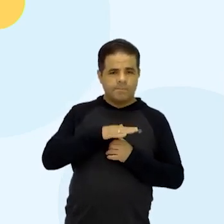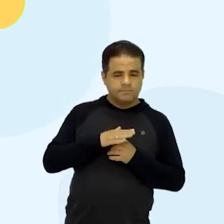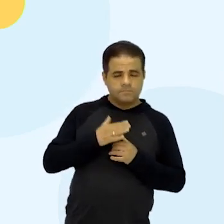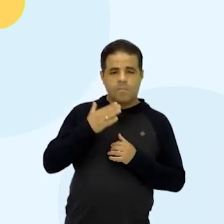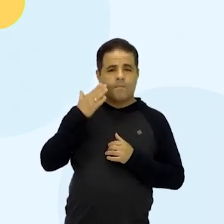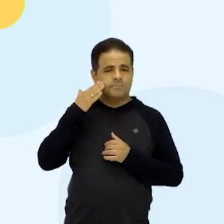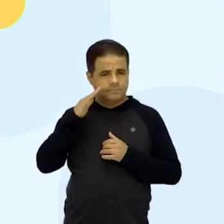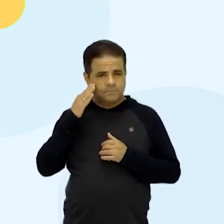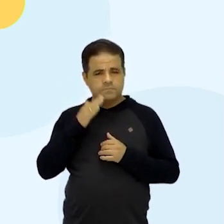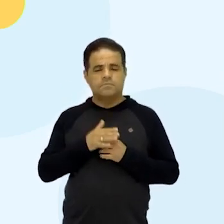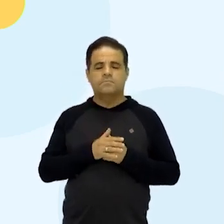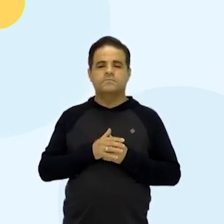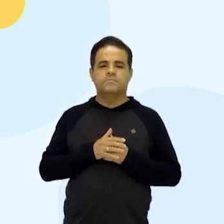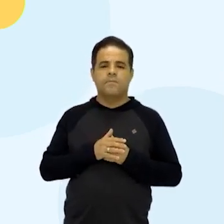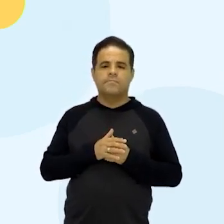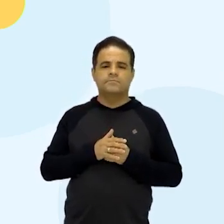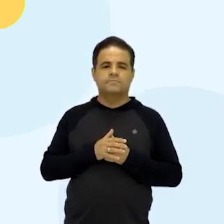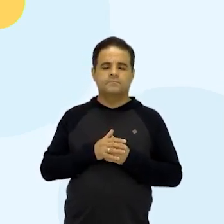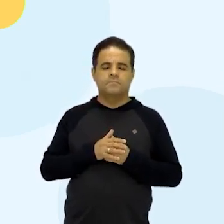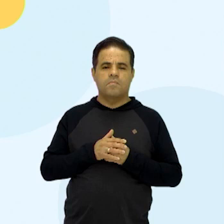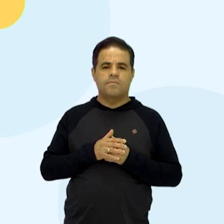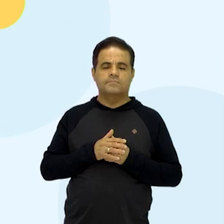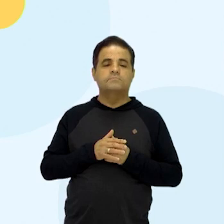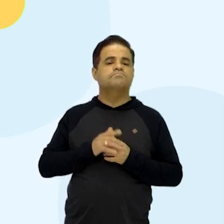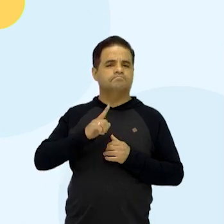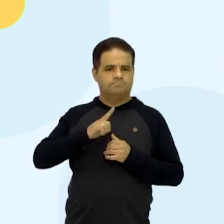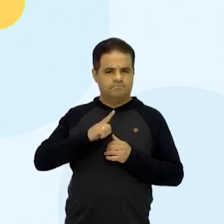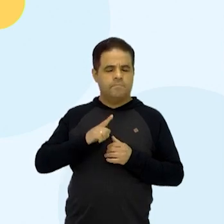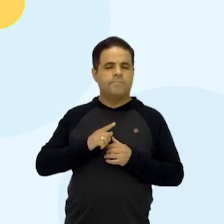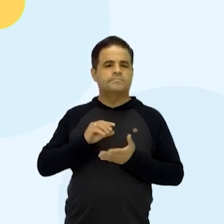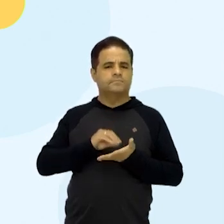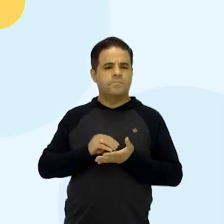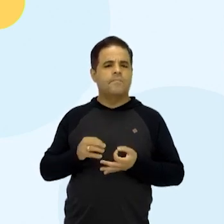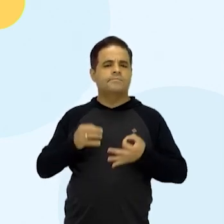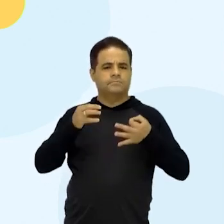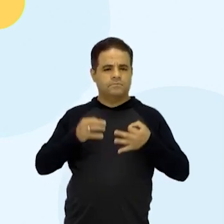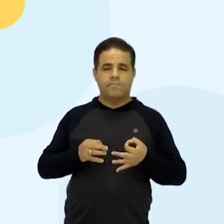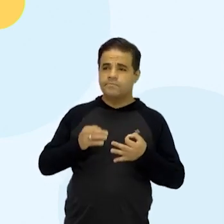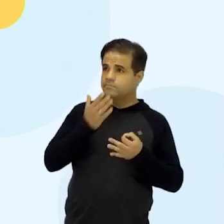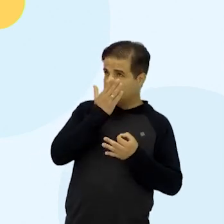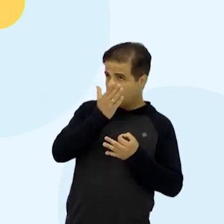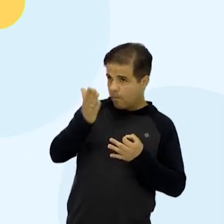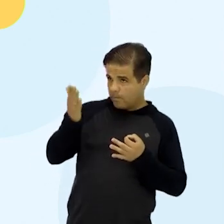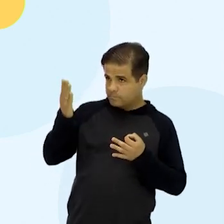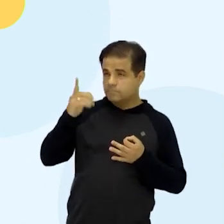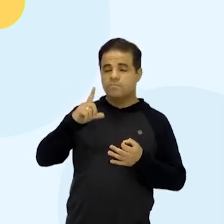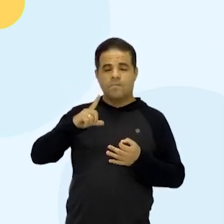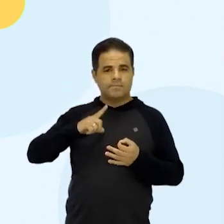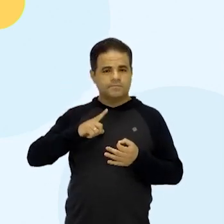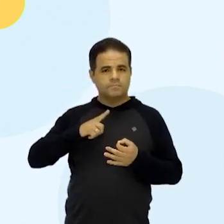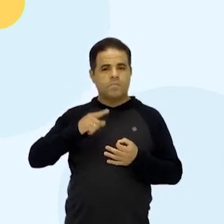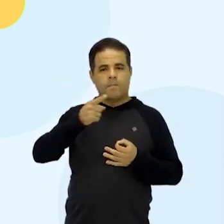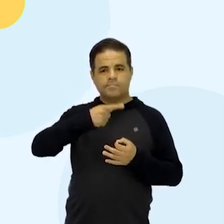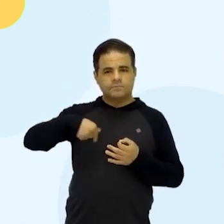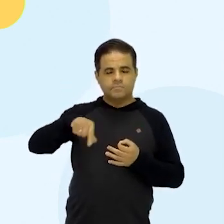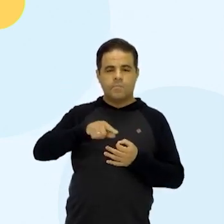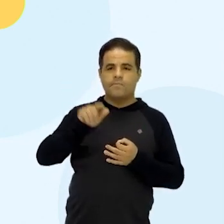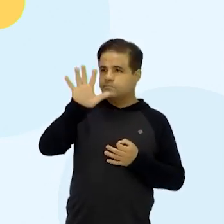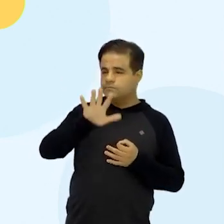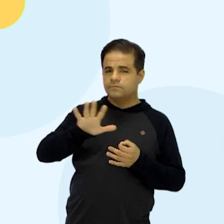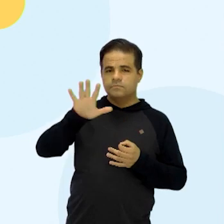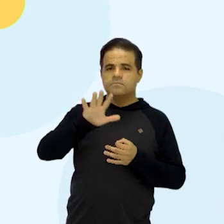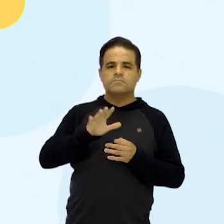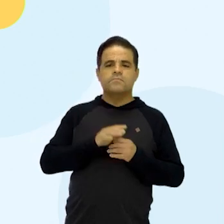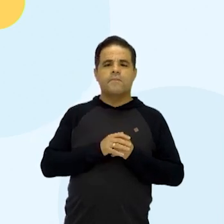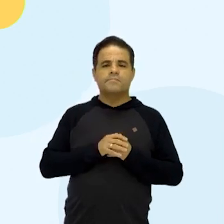sorry. And Injustice, a injustiça, né? A gente já tem aqui na nossa parte o